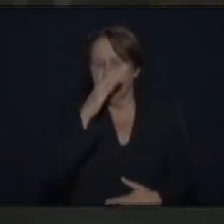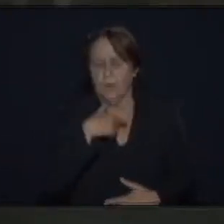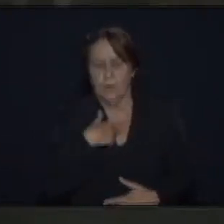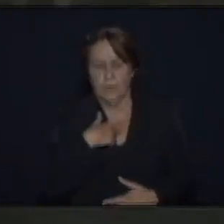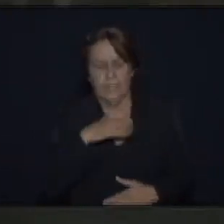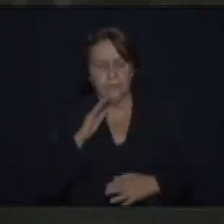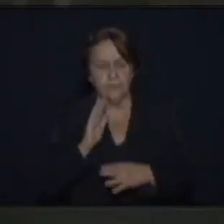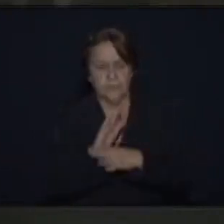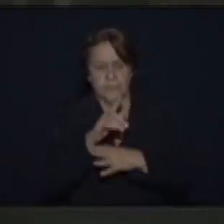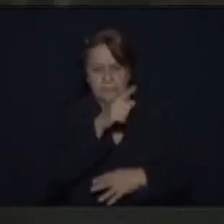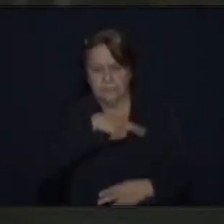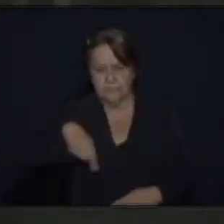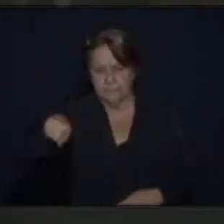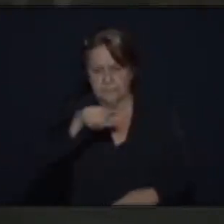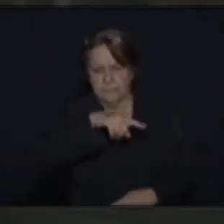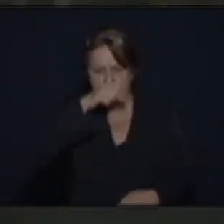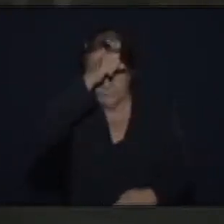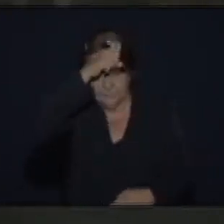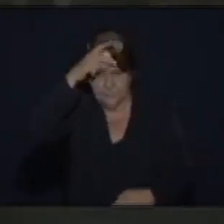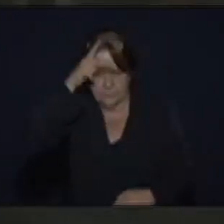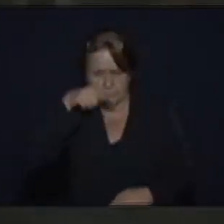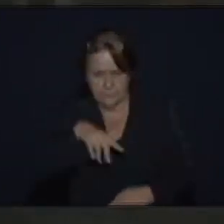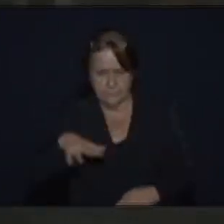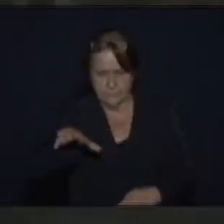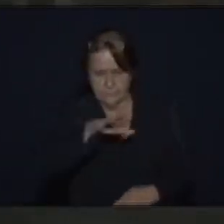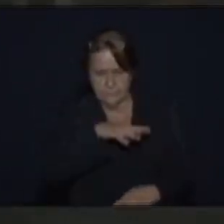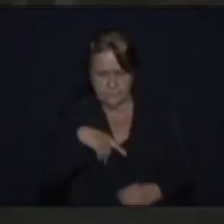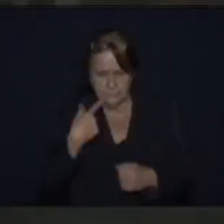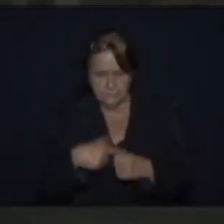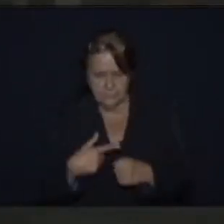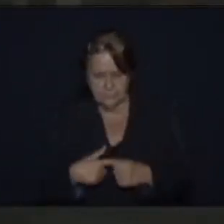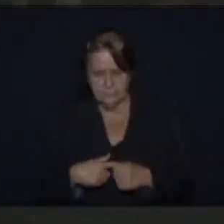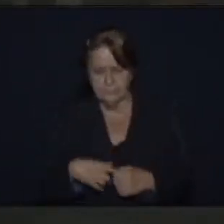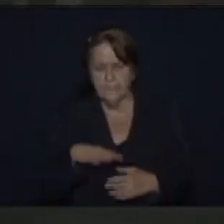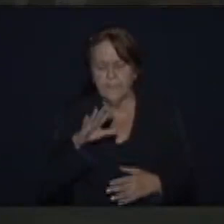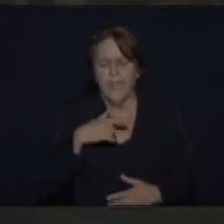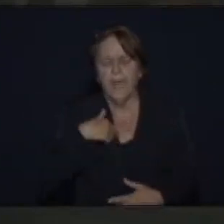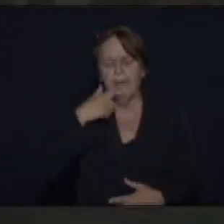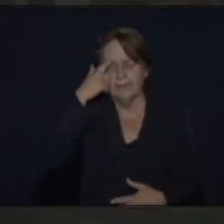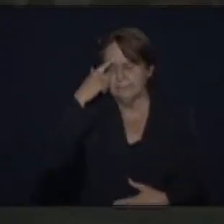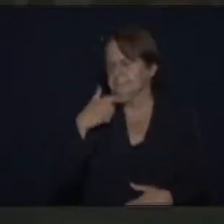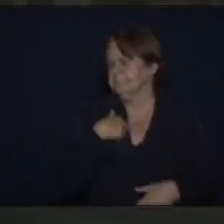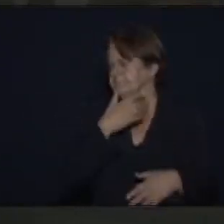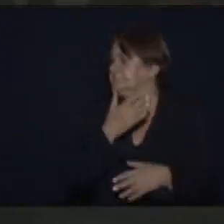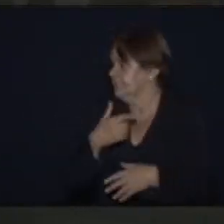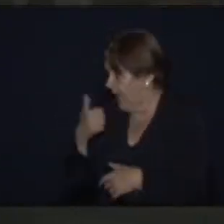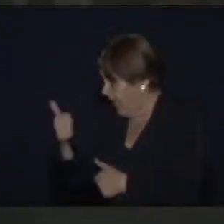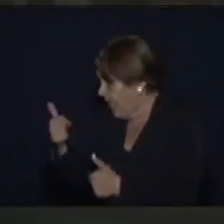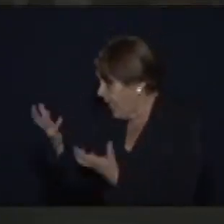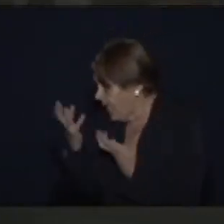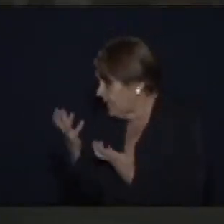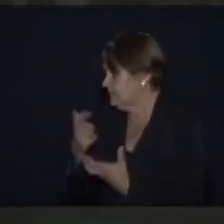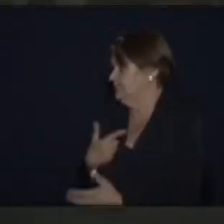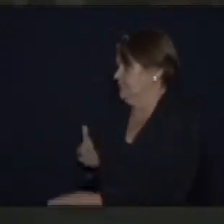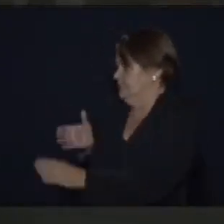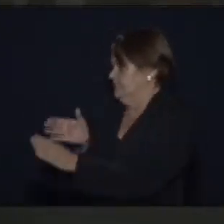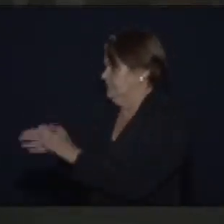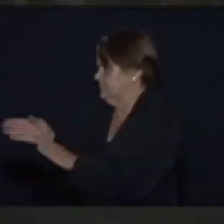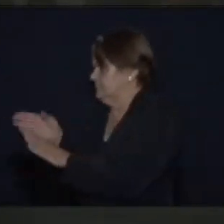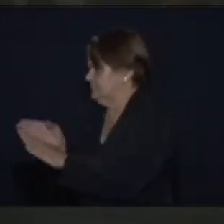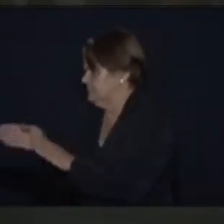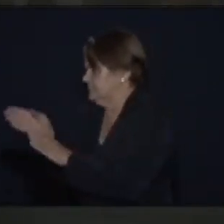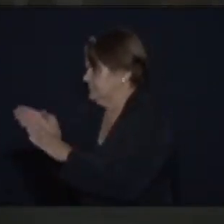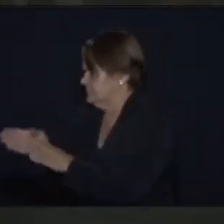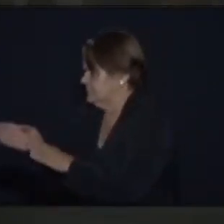risco Oi e aí nós começamos todo um trabalho de orientação para que Ele pudesse fazer isso e ele fez